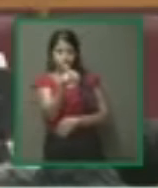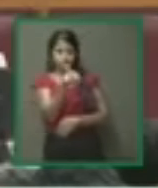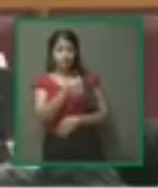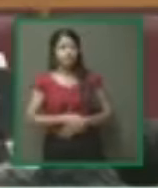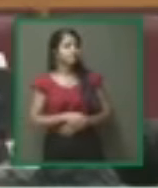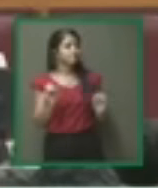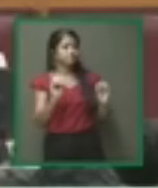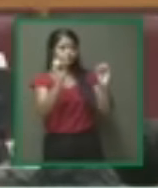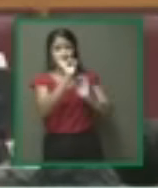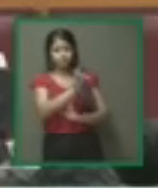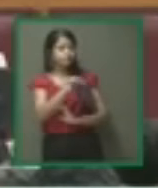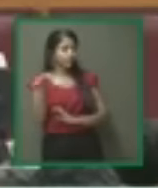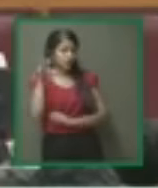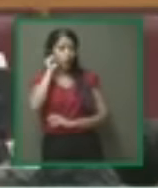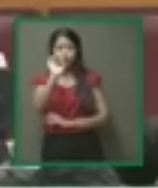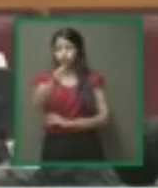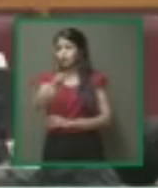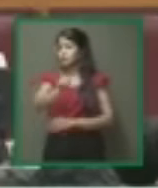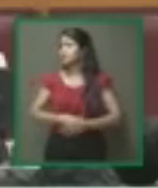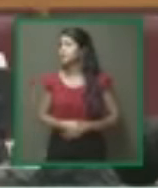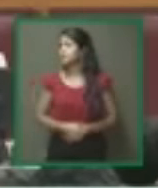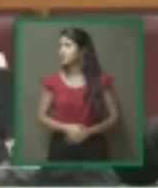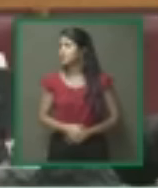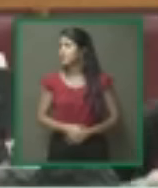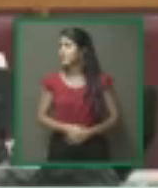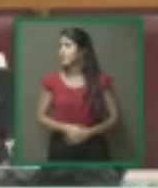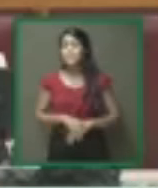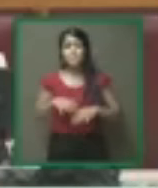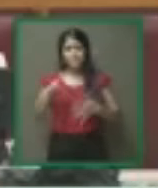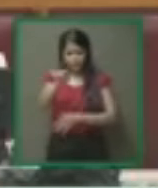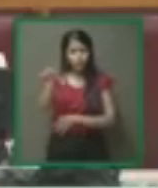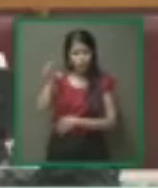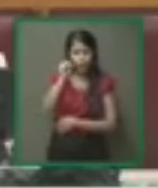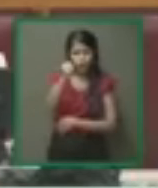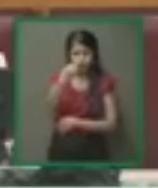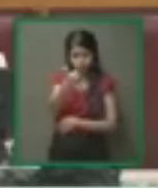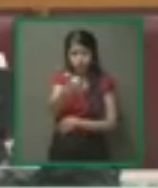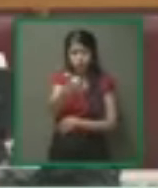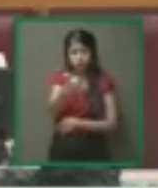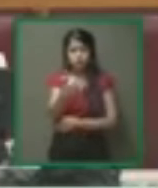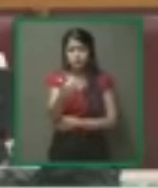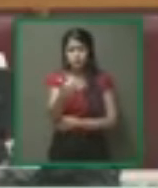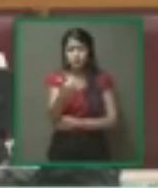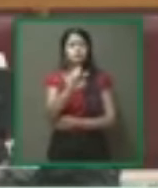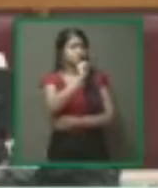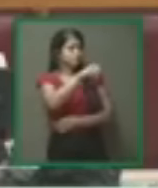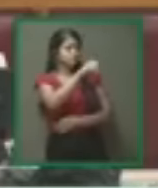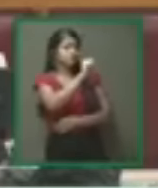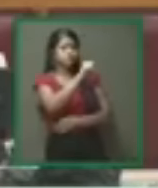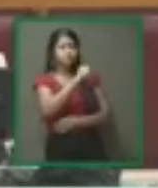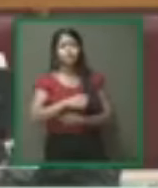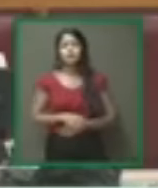Está ótimo, está dando para ouvir direito. O senhor está nos ouvindo bem? Sim,